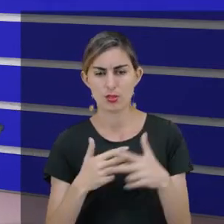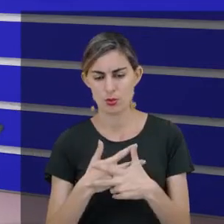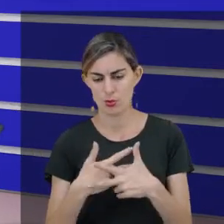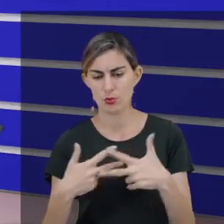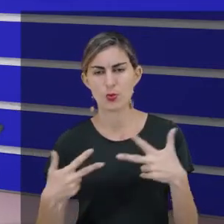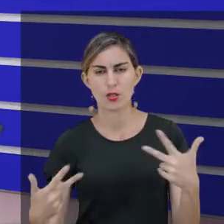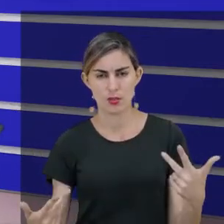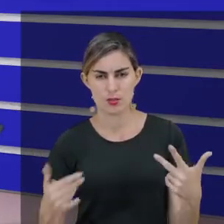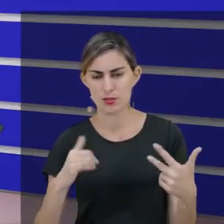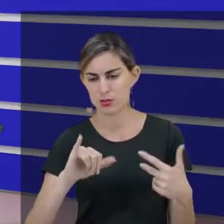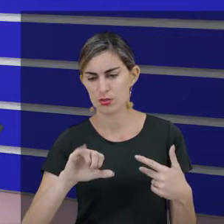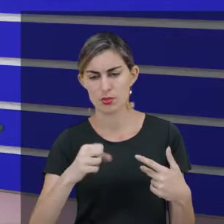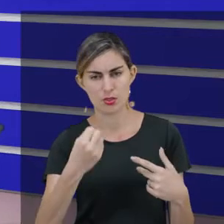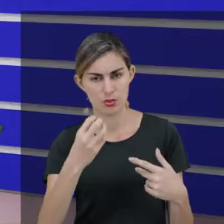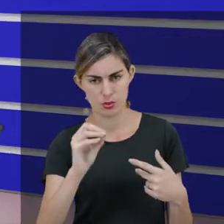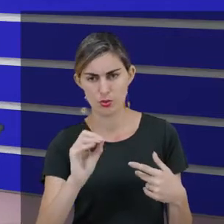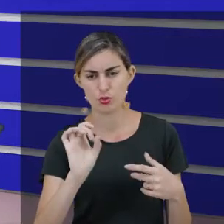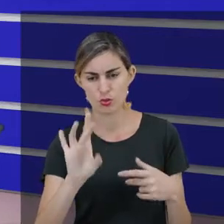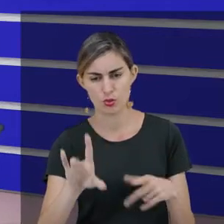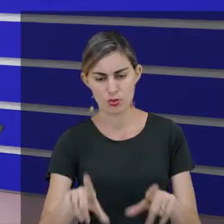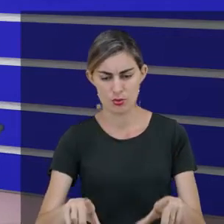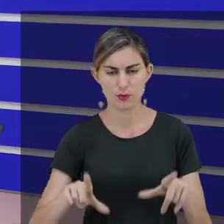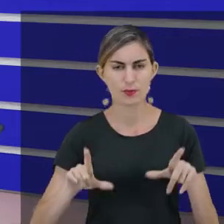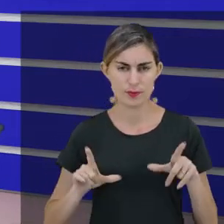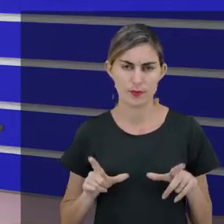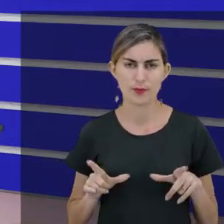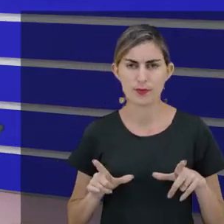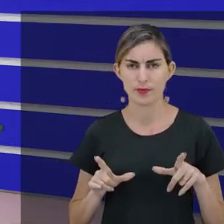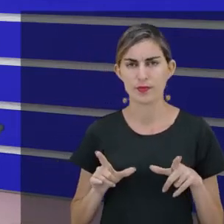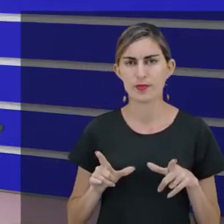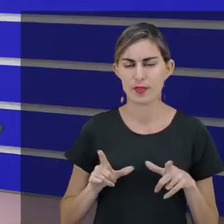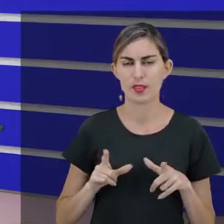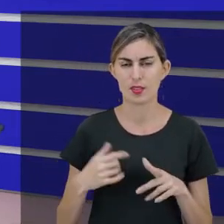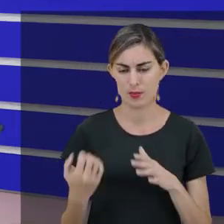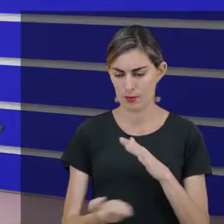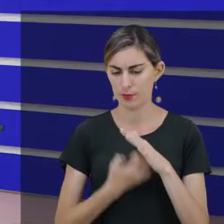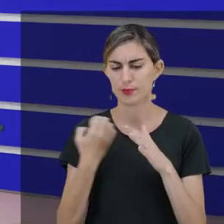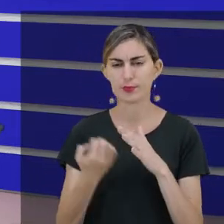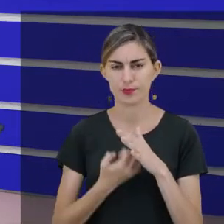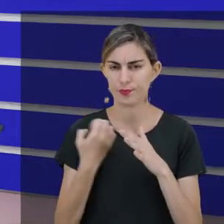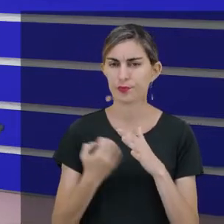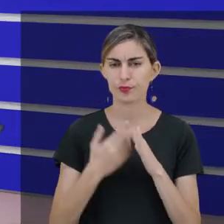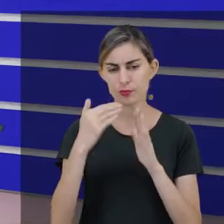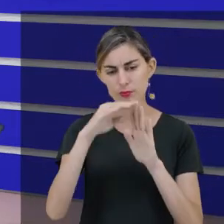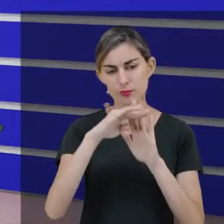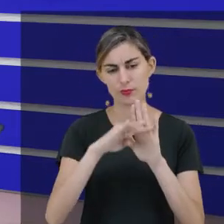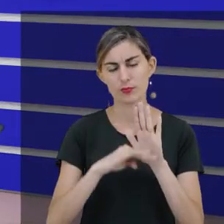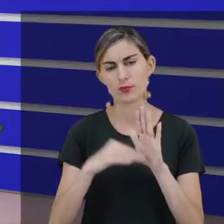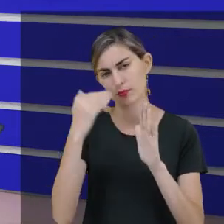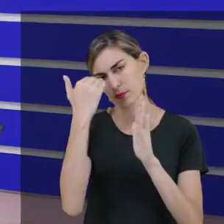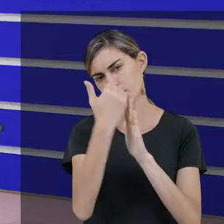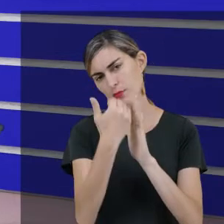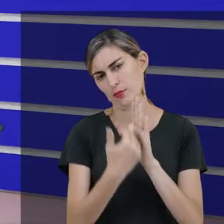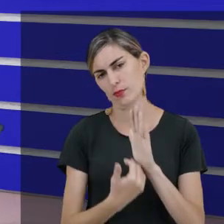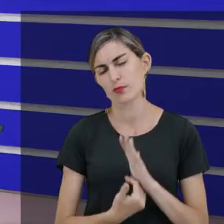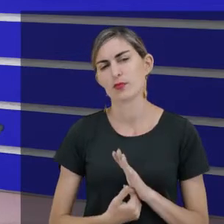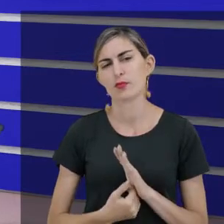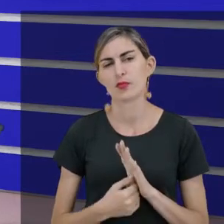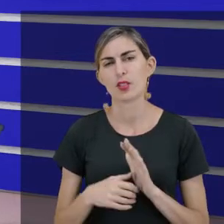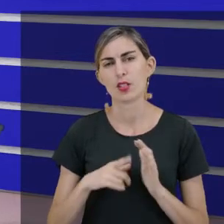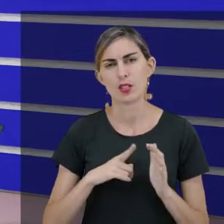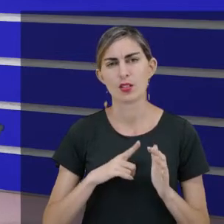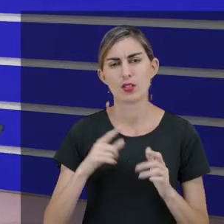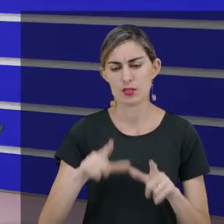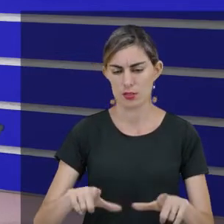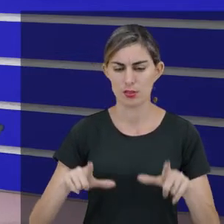qualidade, né, a ISO é apenas uma certificação, né, onde ela vai certificar que a sua empresa cumpriu todo esse processo, né, e vai obter